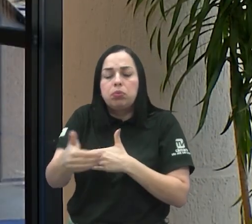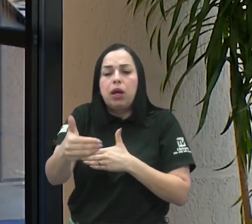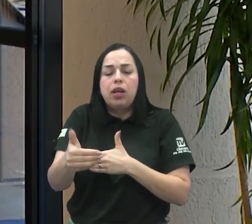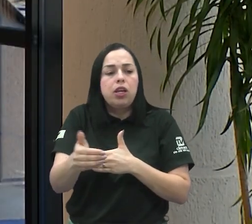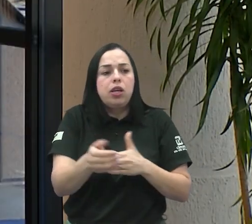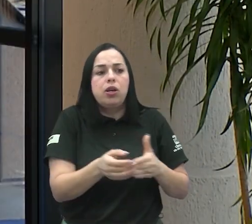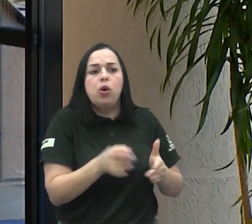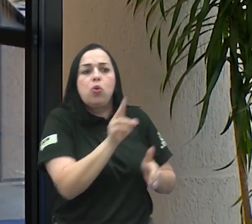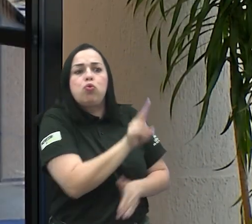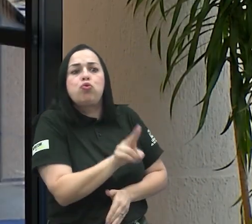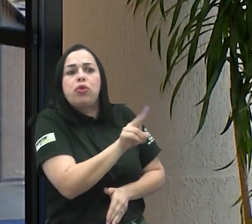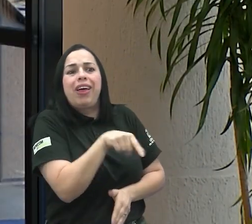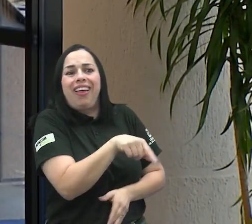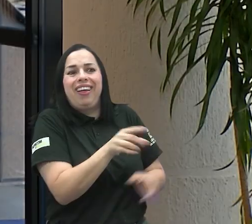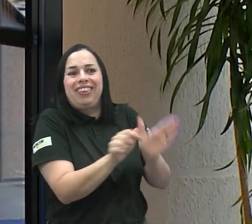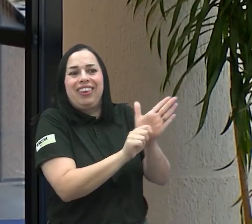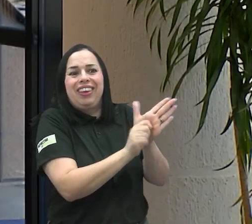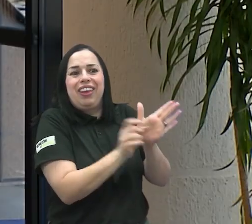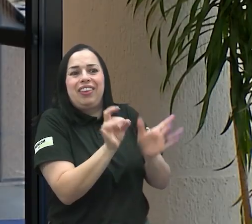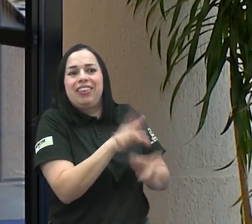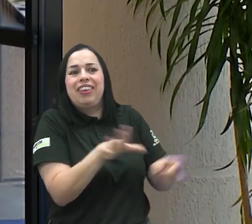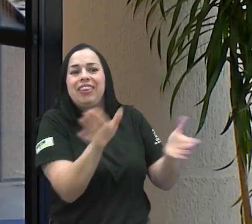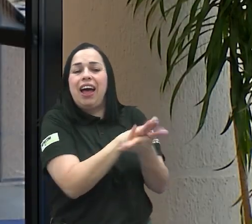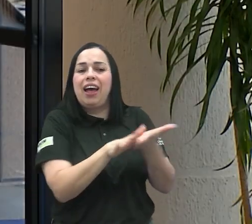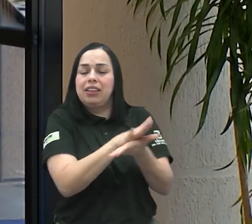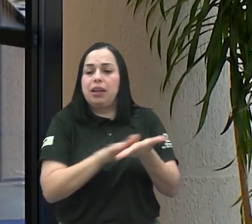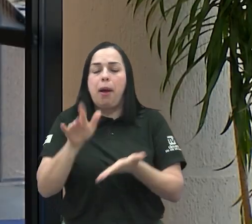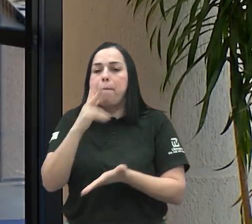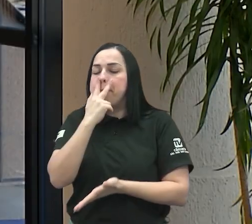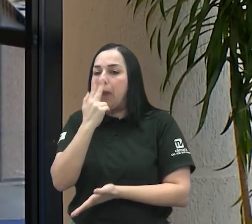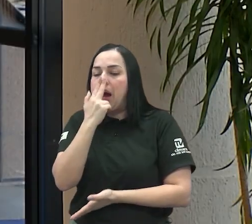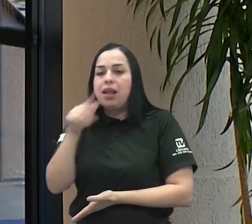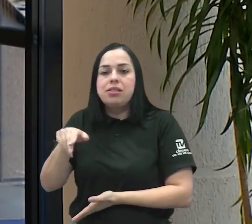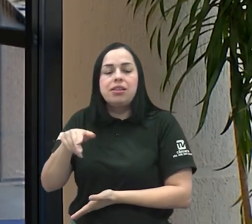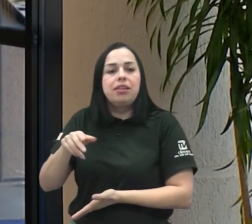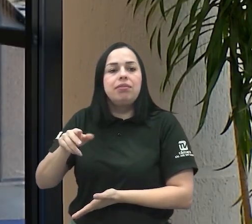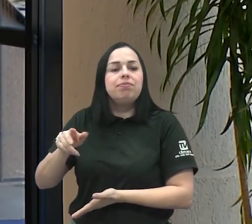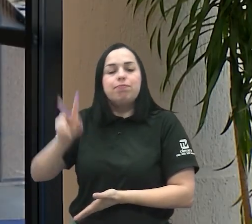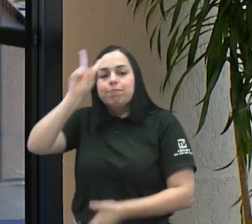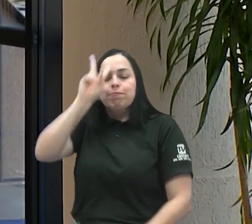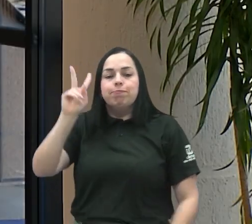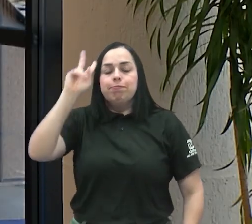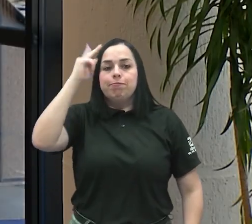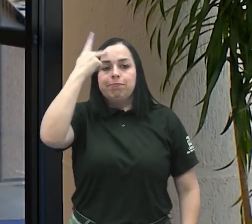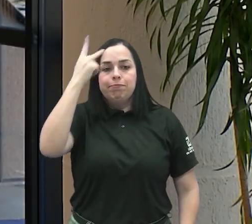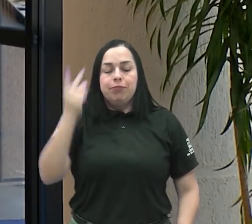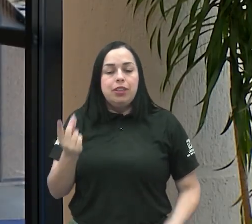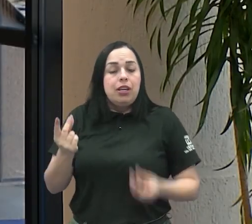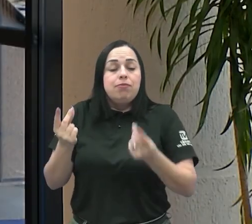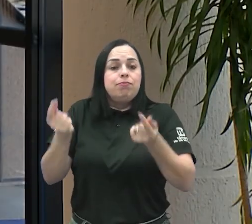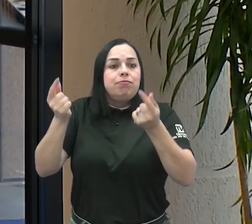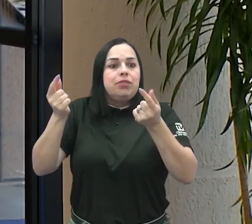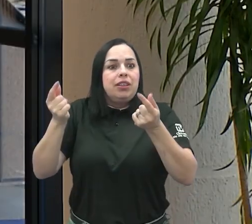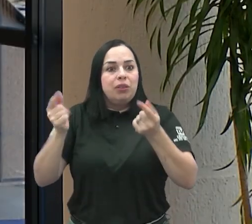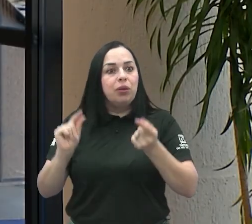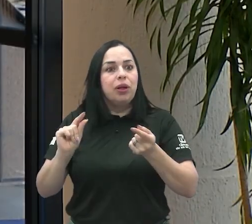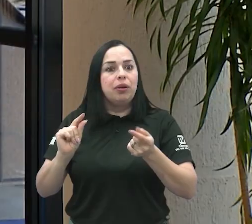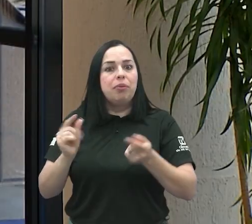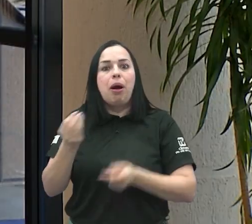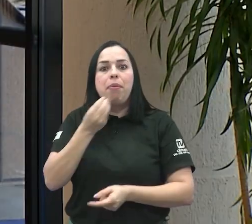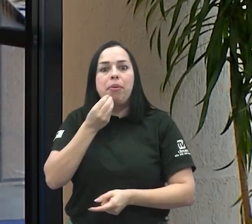aqui fora sem o uso. É como se ele renascesse. O tratamento nada mais é do que a pessoa ter um despertar